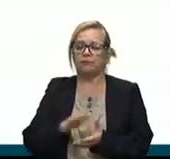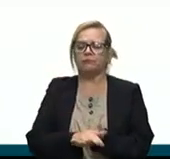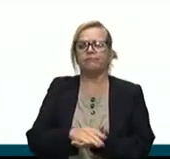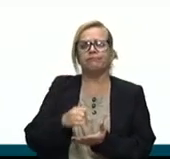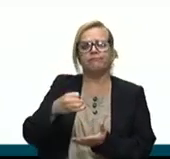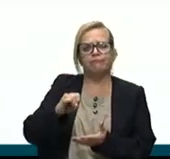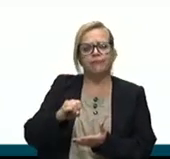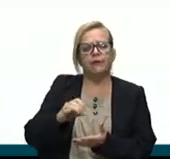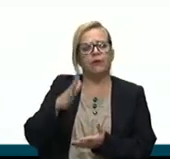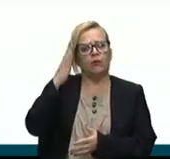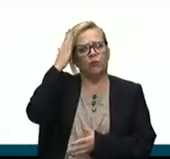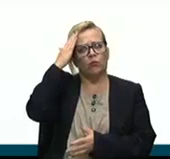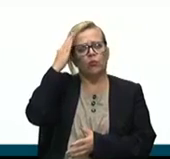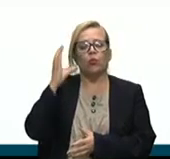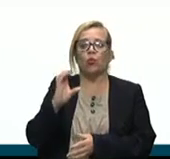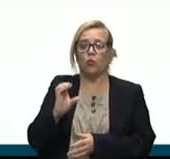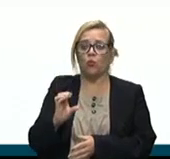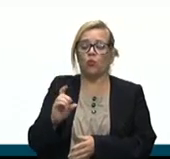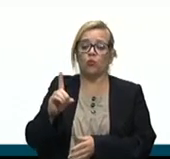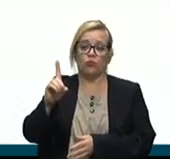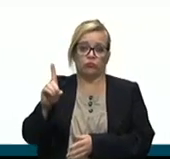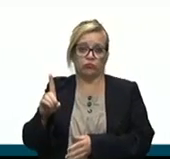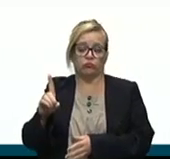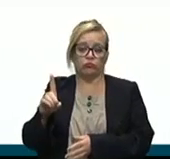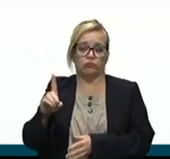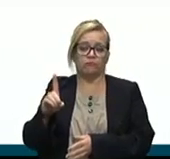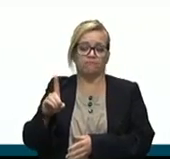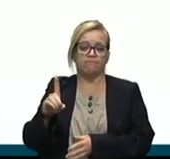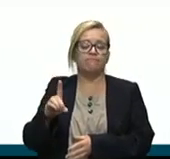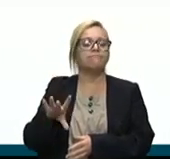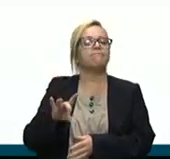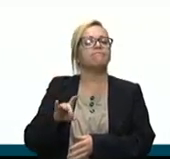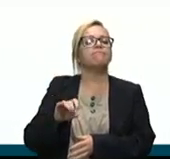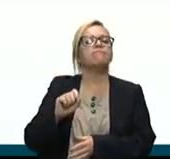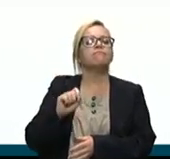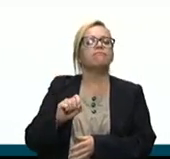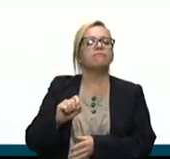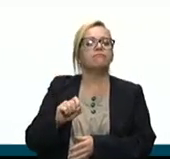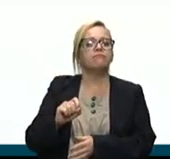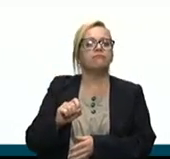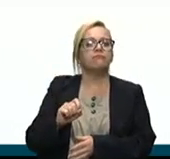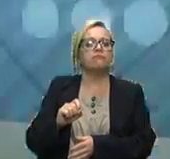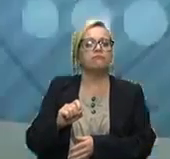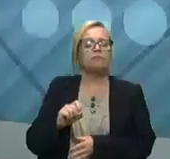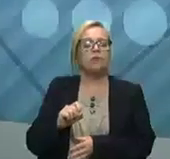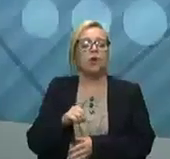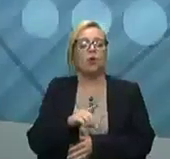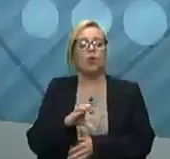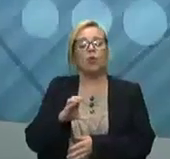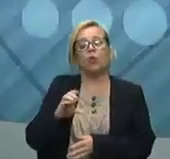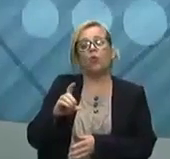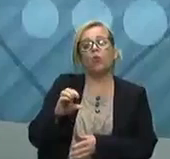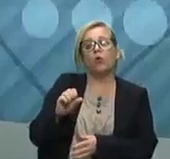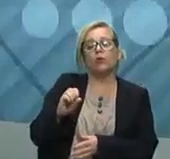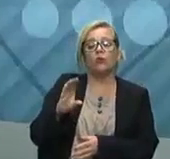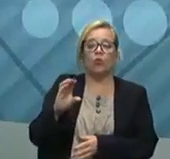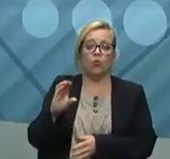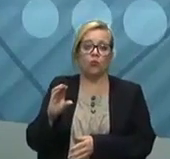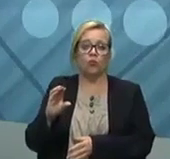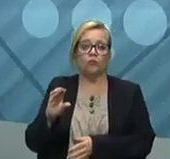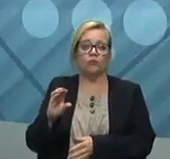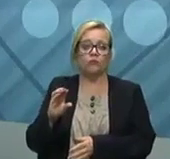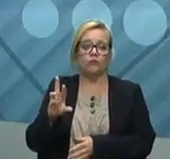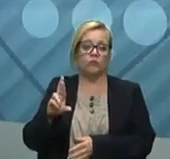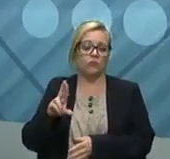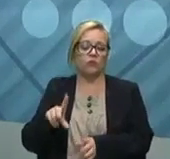você precisa determinar o coeficiente de determinação, é só considerar o coeficiente de correlação ao quadrado.